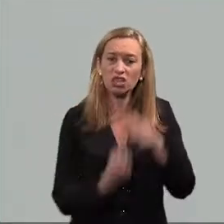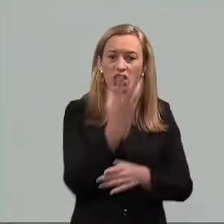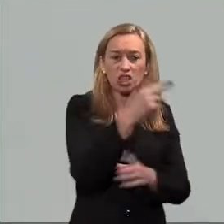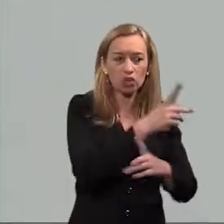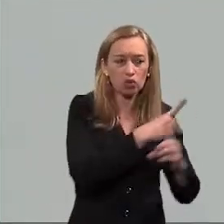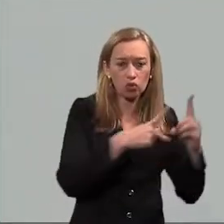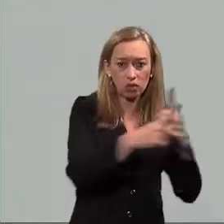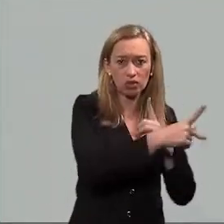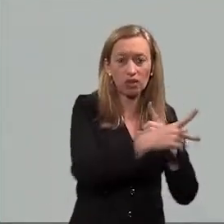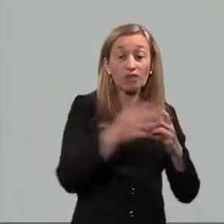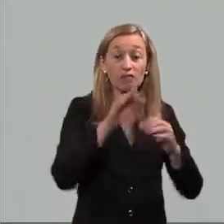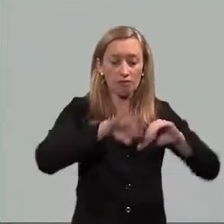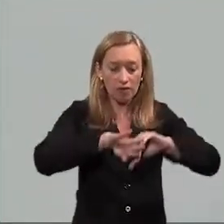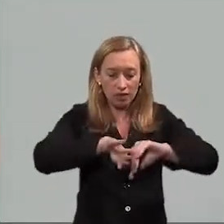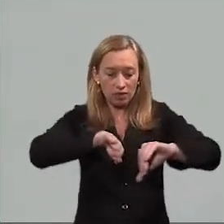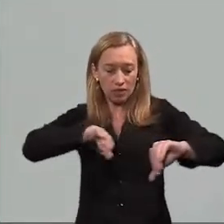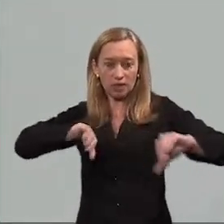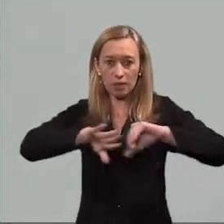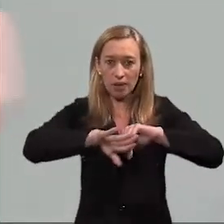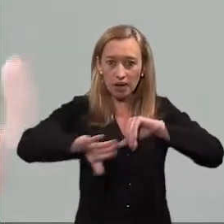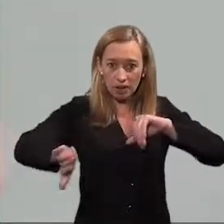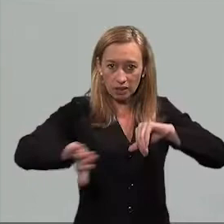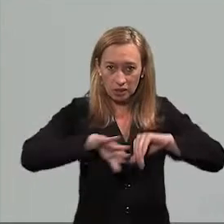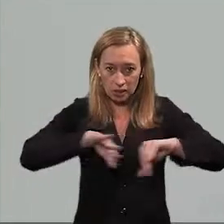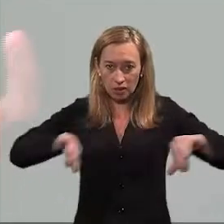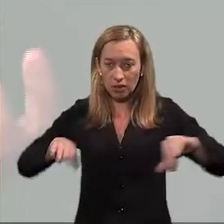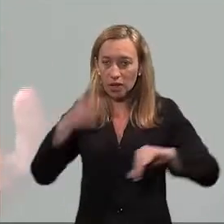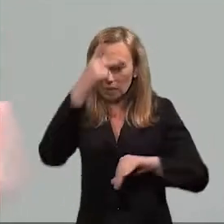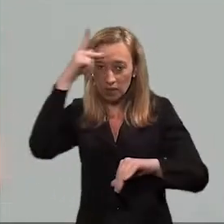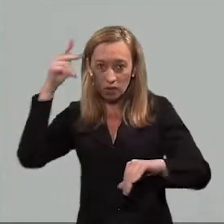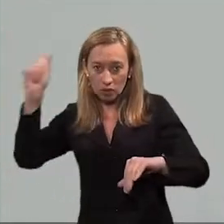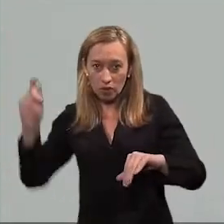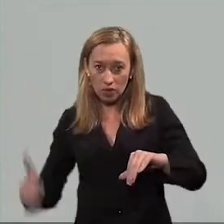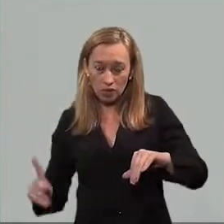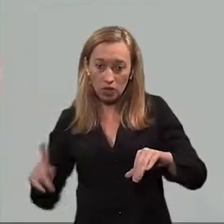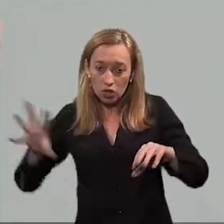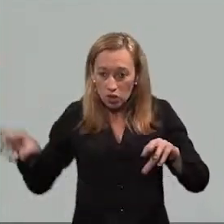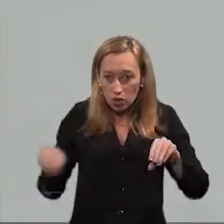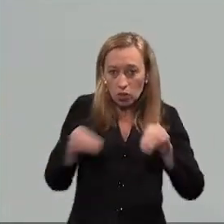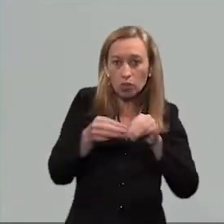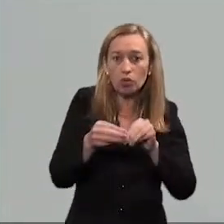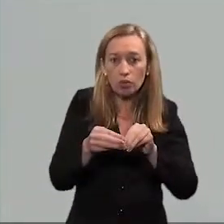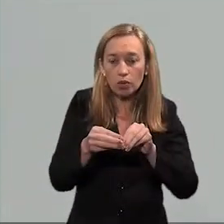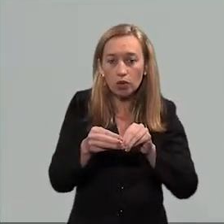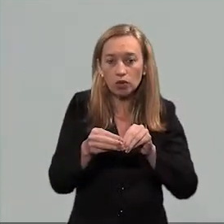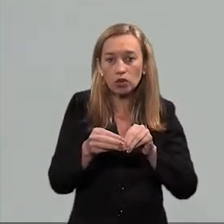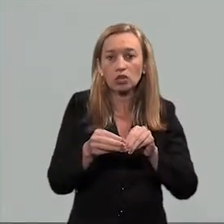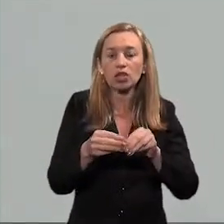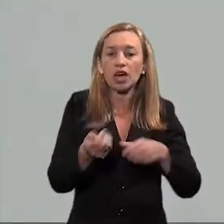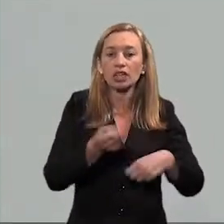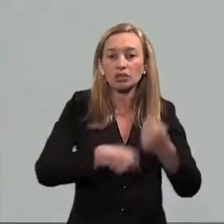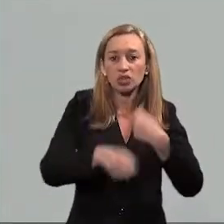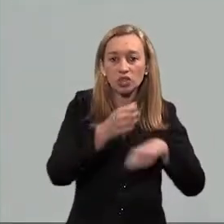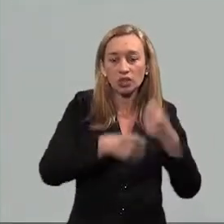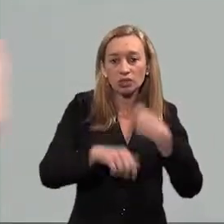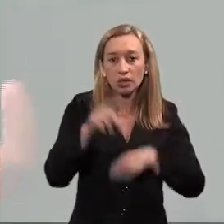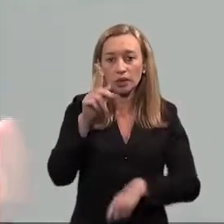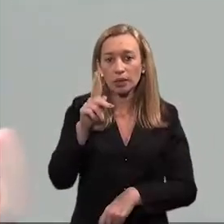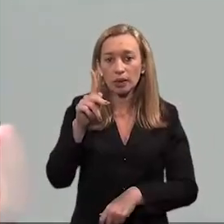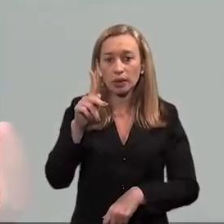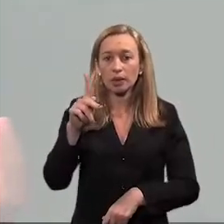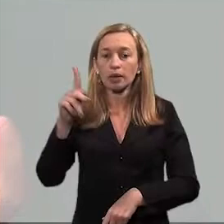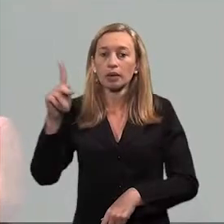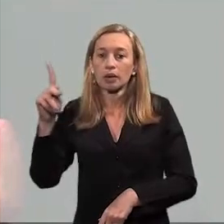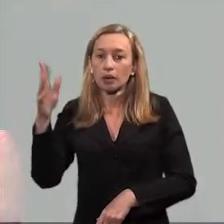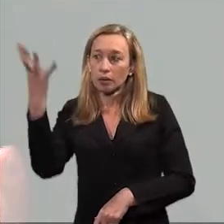cria o Rio Previdência, você faz uma separação dessa gestão das aposentadorias, incorporando a gestão das pensões, que já era